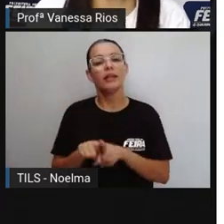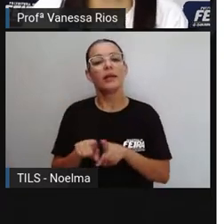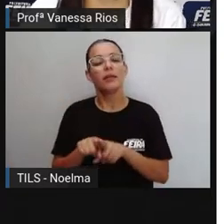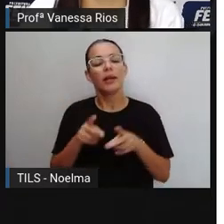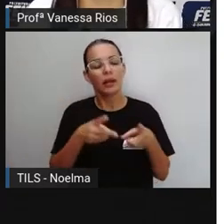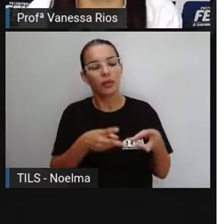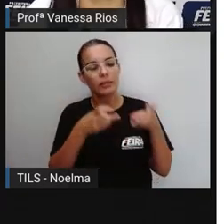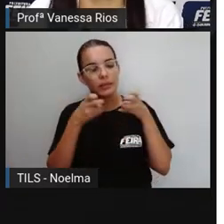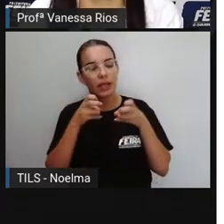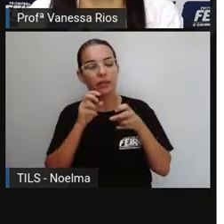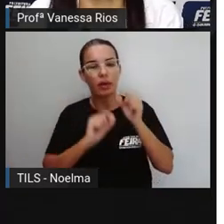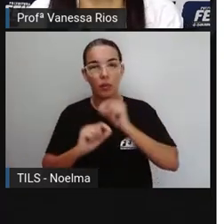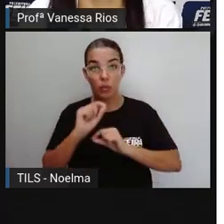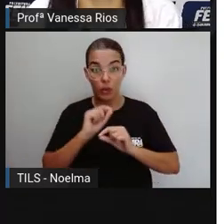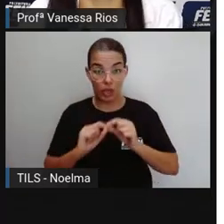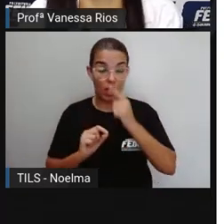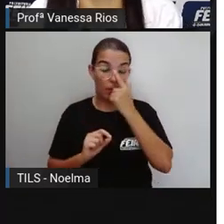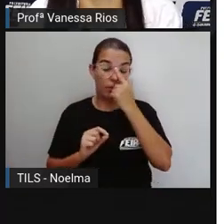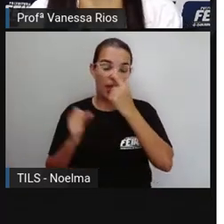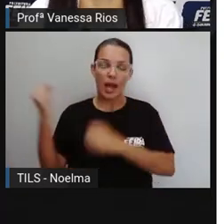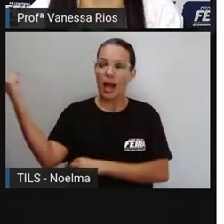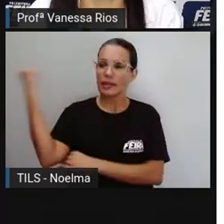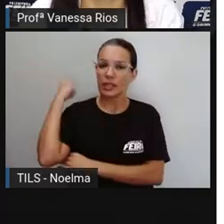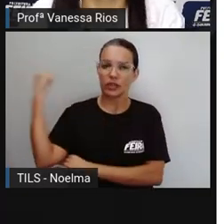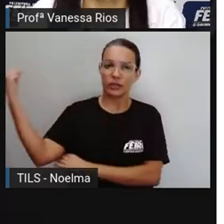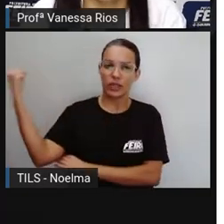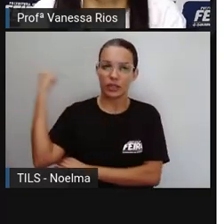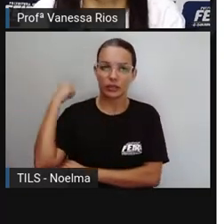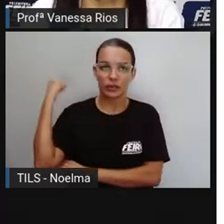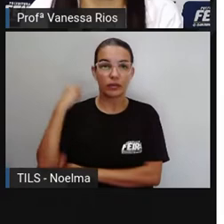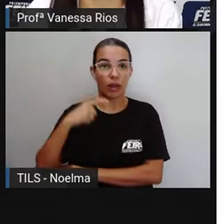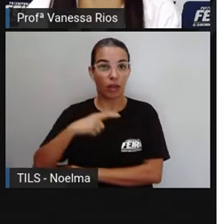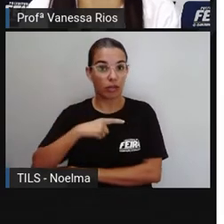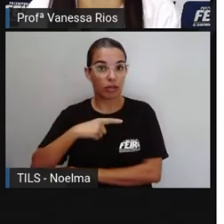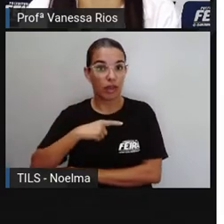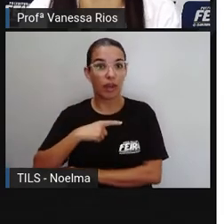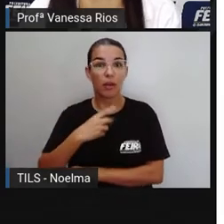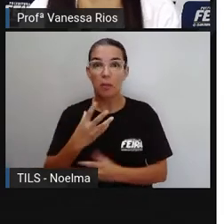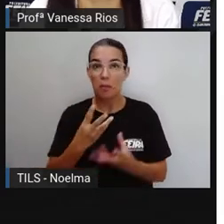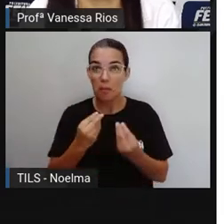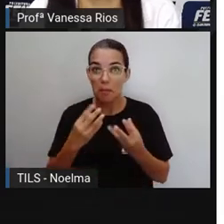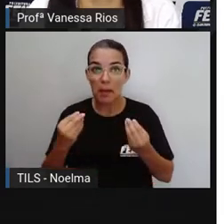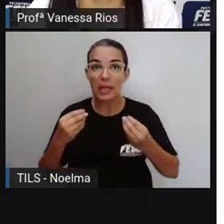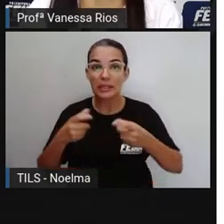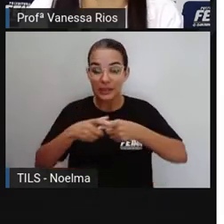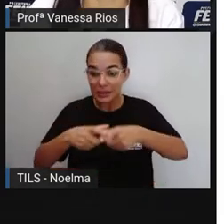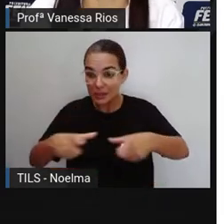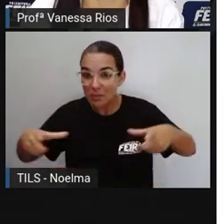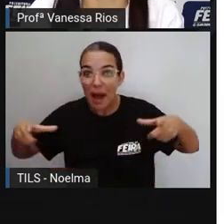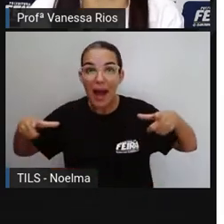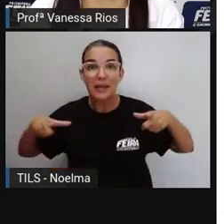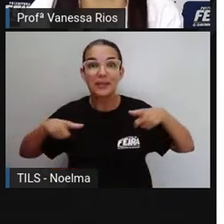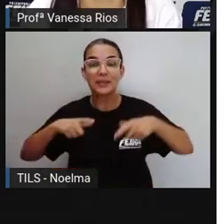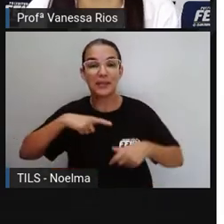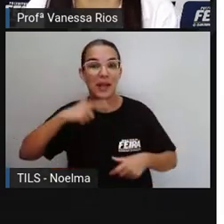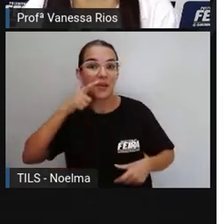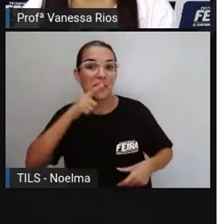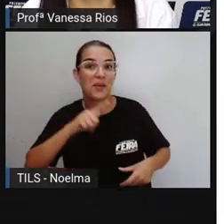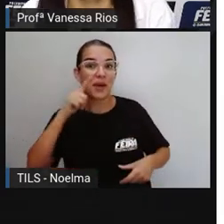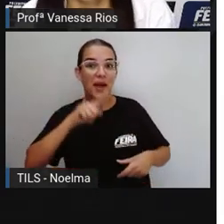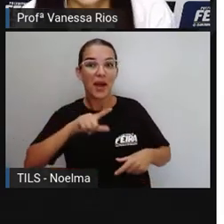observa aí que as atividades físicas, elas têm ganhado cada vez mais espaço quando se fala